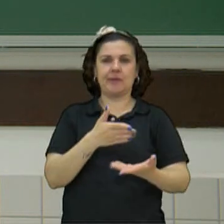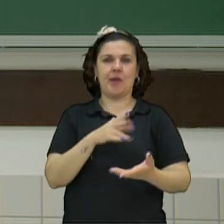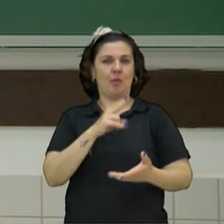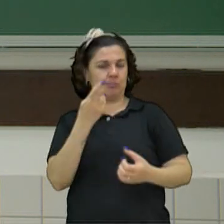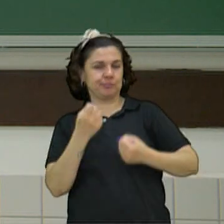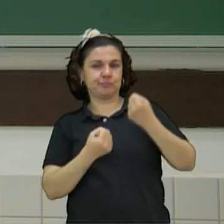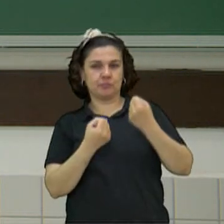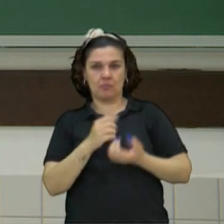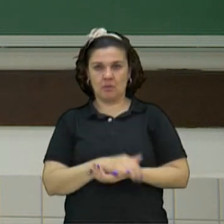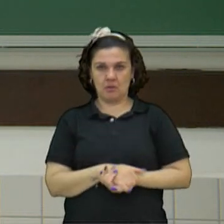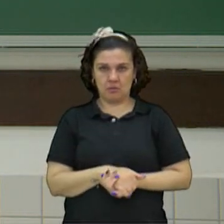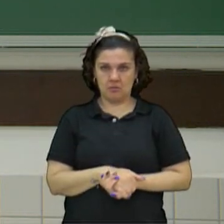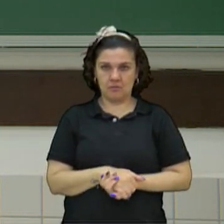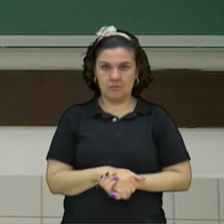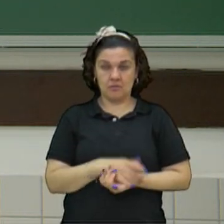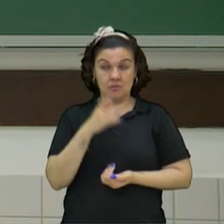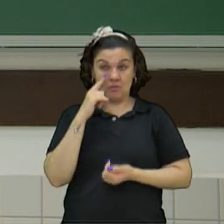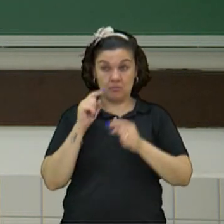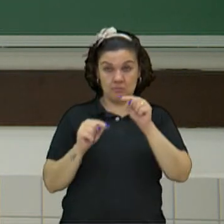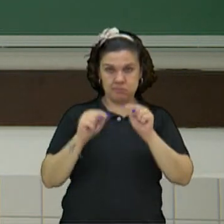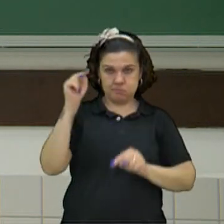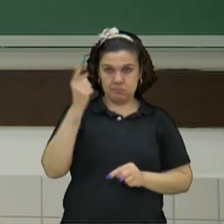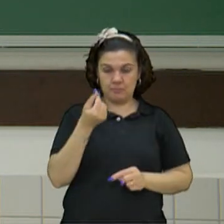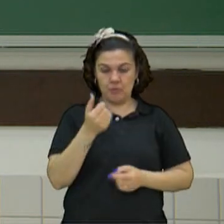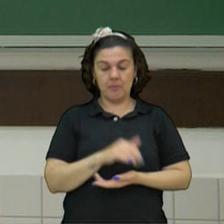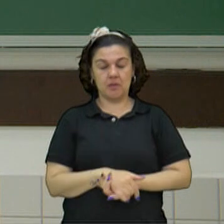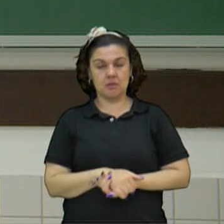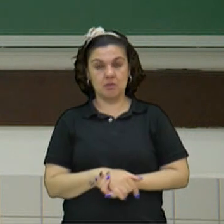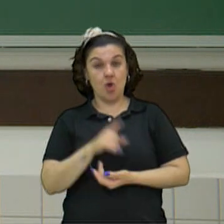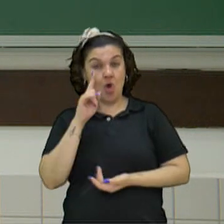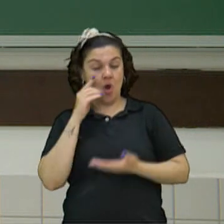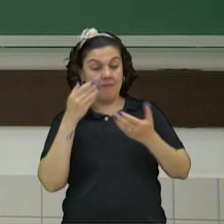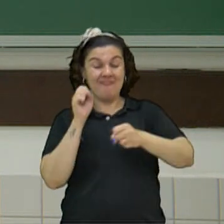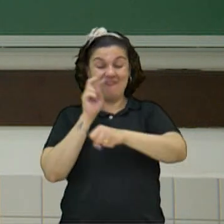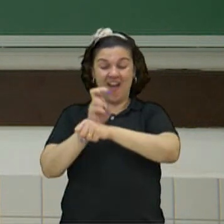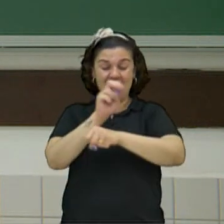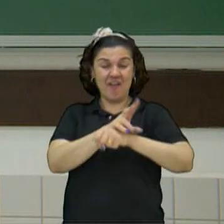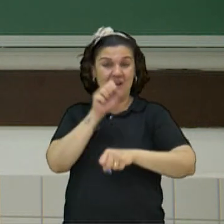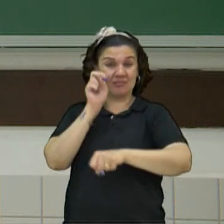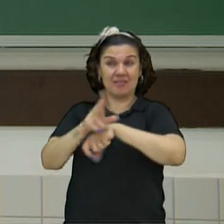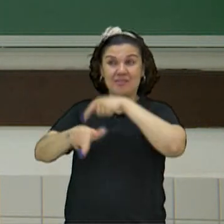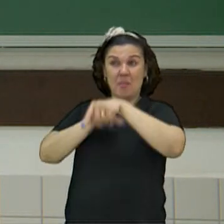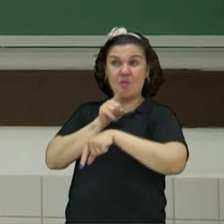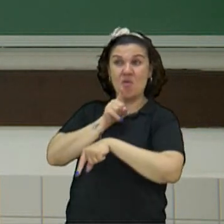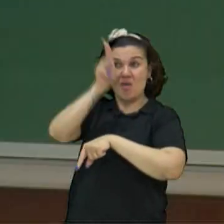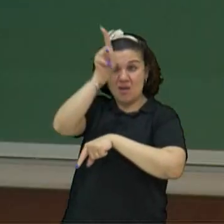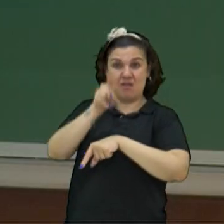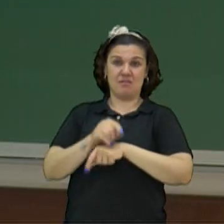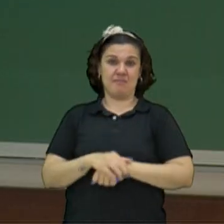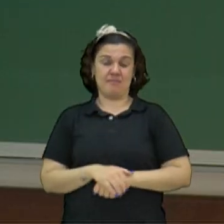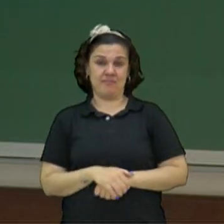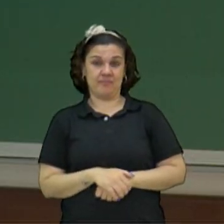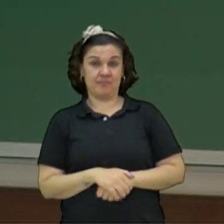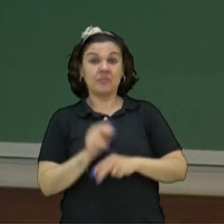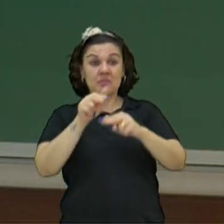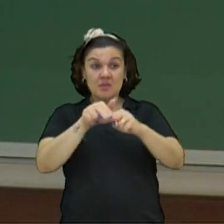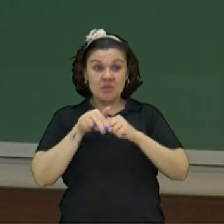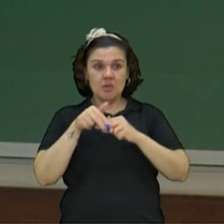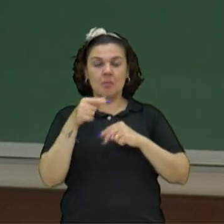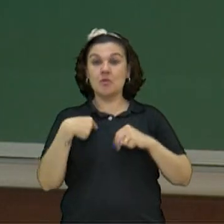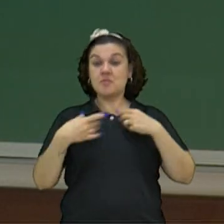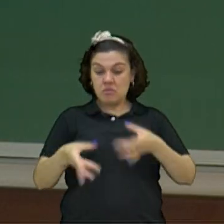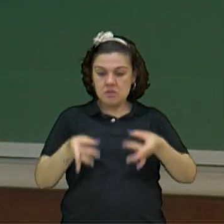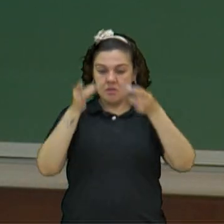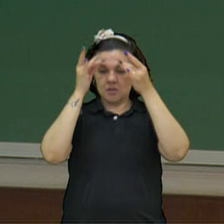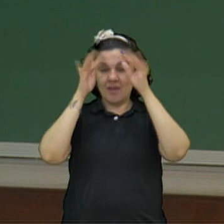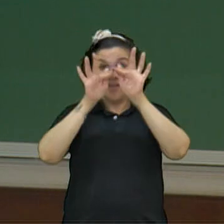de automóvel. E olha a diferença de preço. Olha quanto emprego. Por isso, este gráfico não é para você decorar.